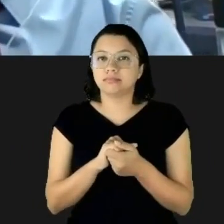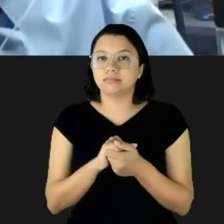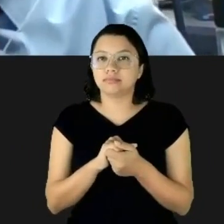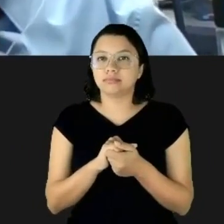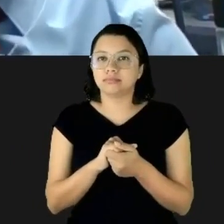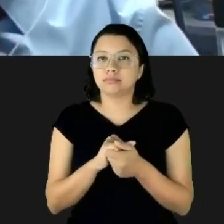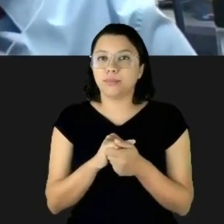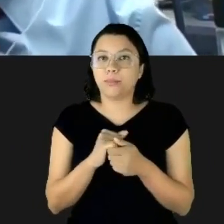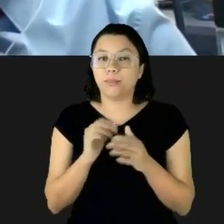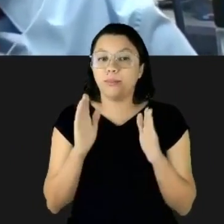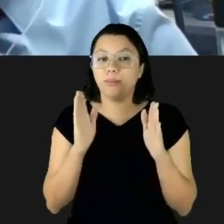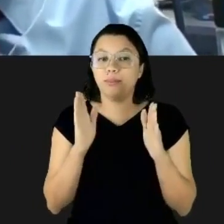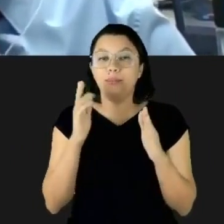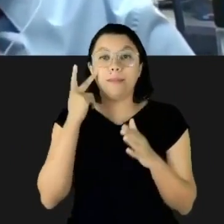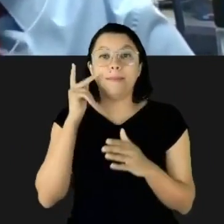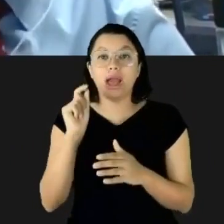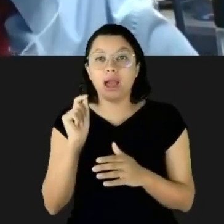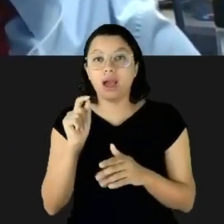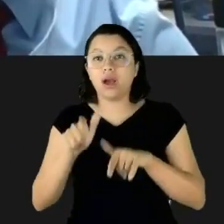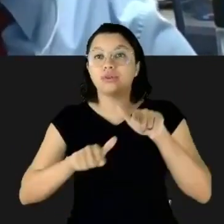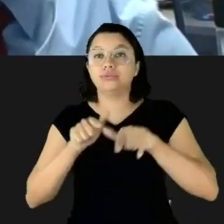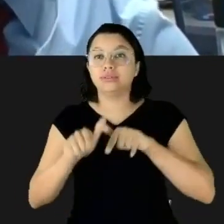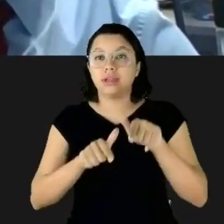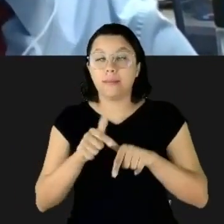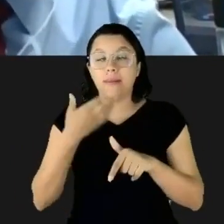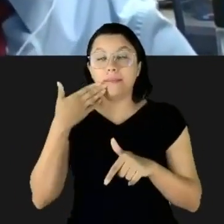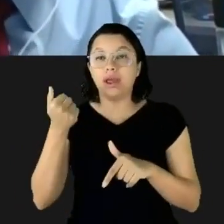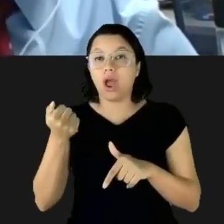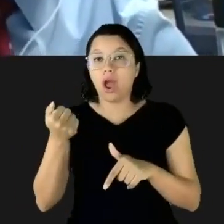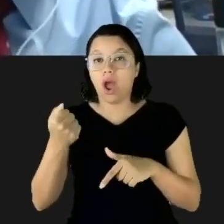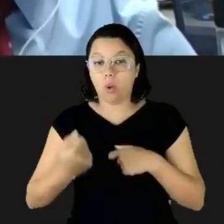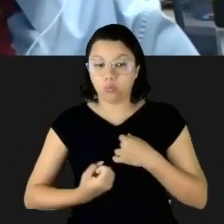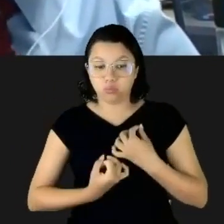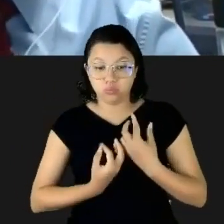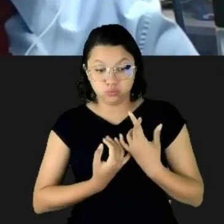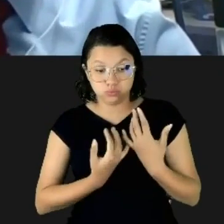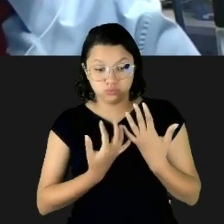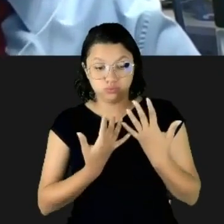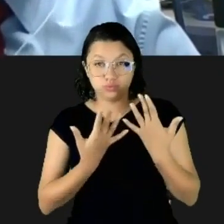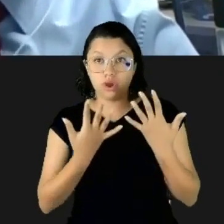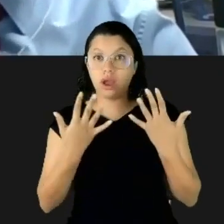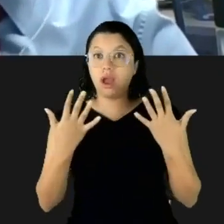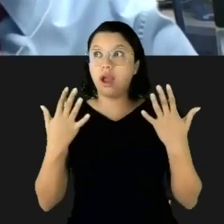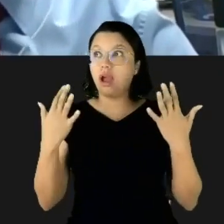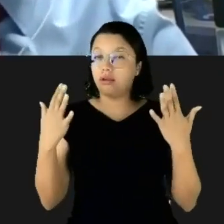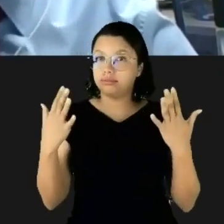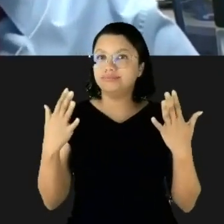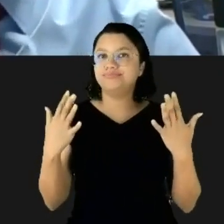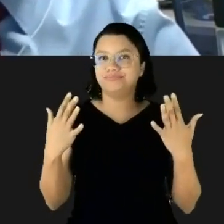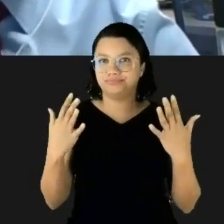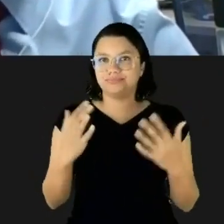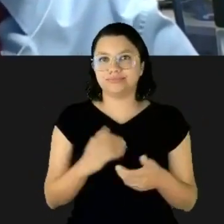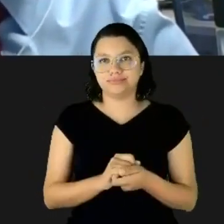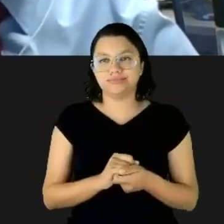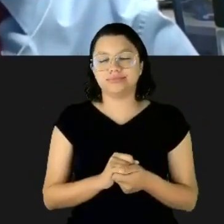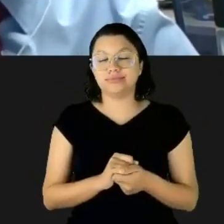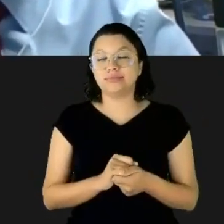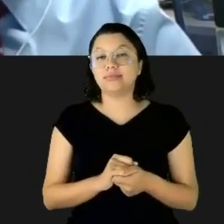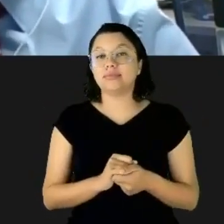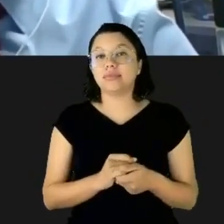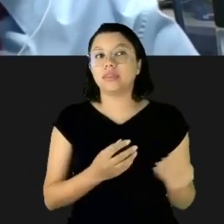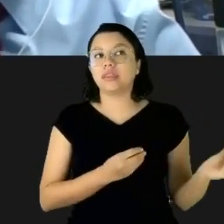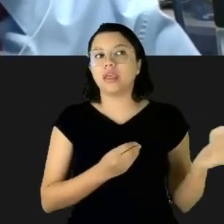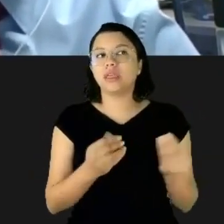a eficiência aflore dentro da sua unidade. Eu trago aqui de exemplo só